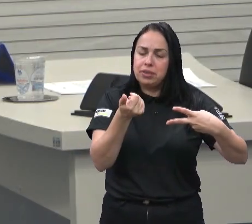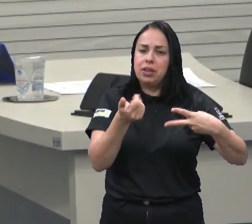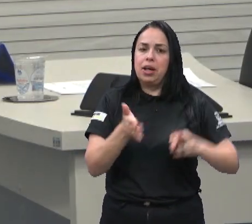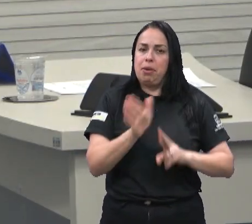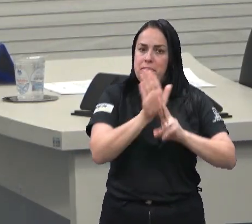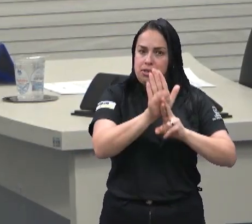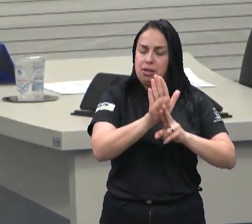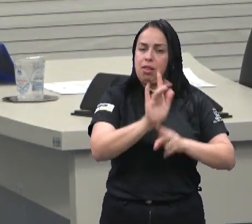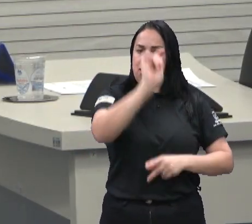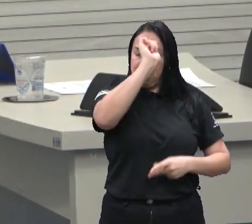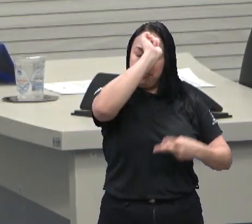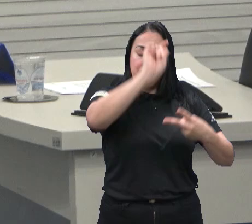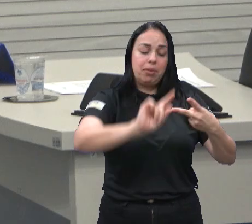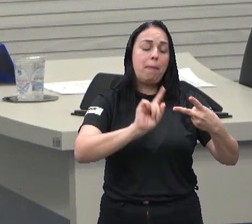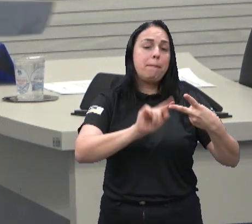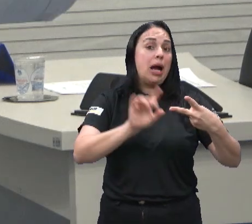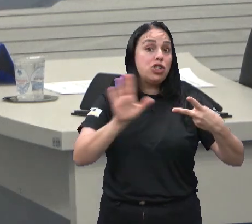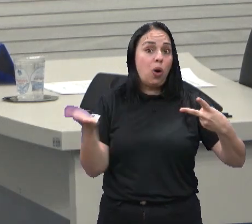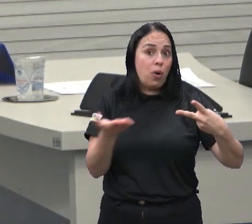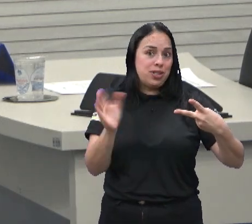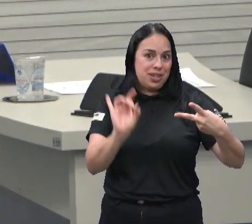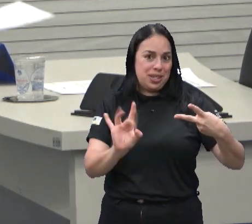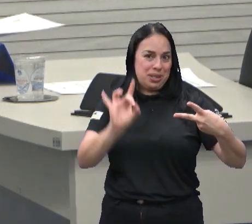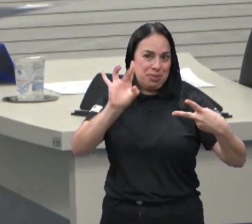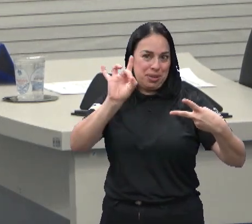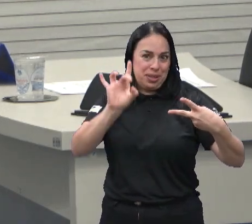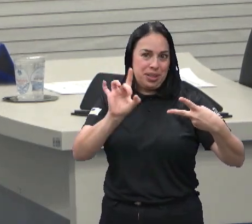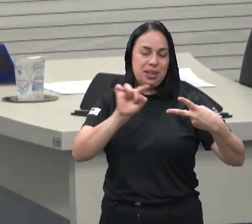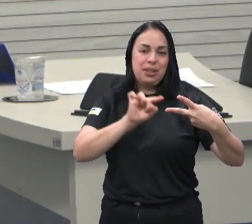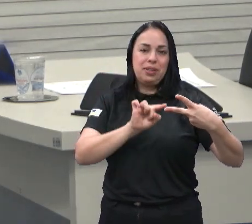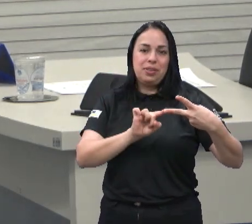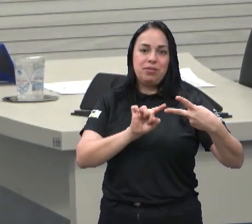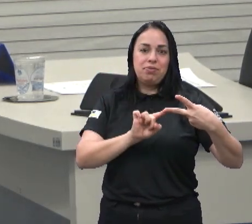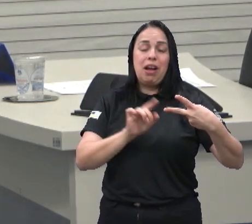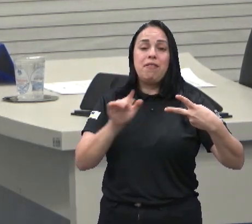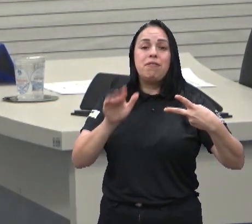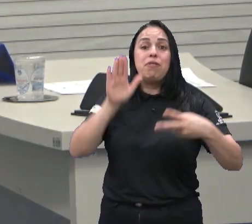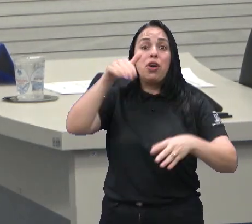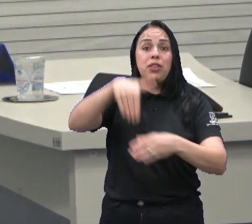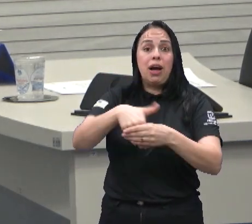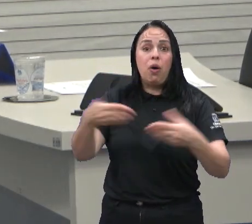corporação, mas em especial hoje nossa casa irá votar uma moção,